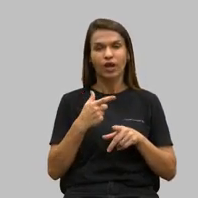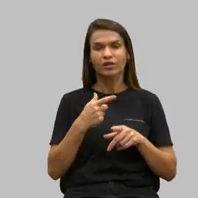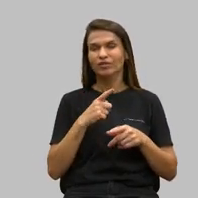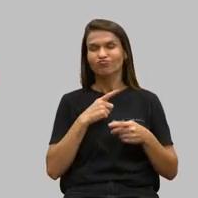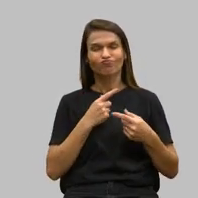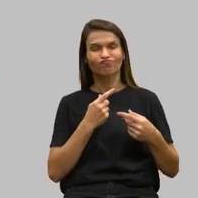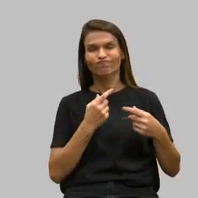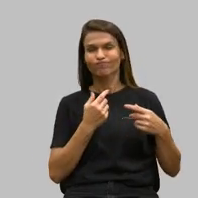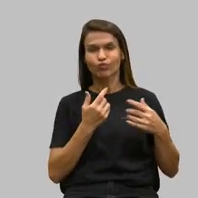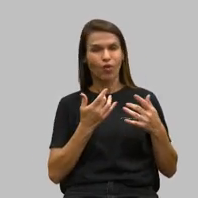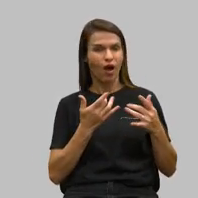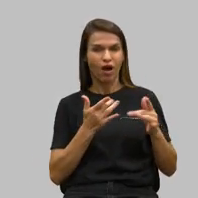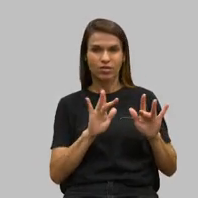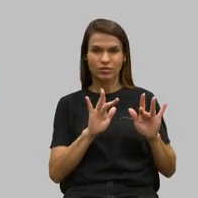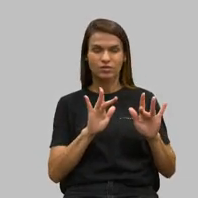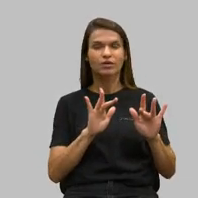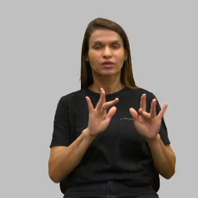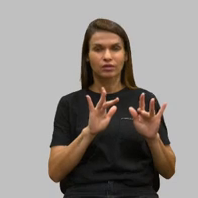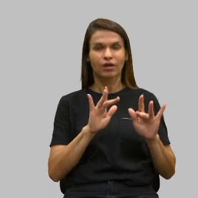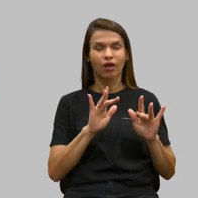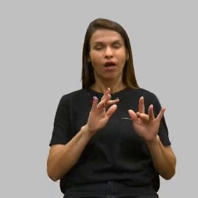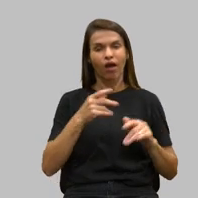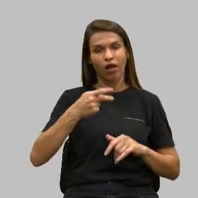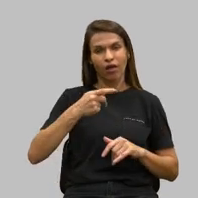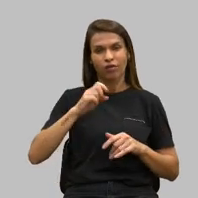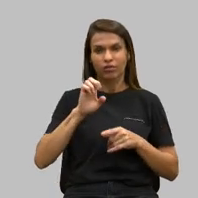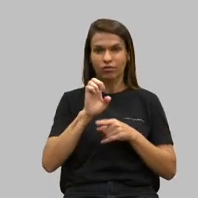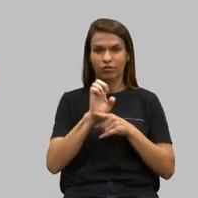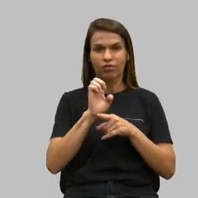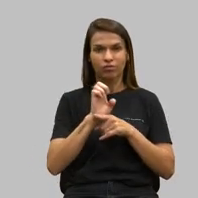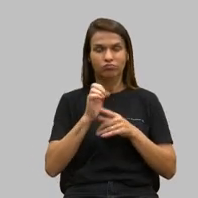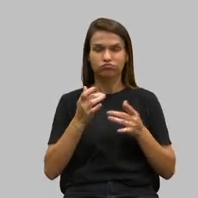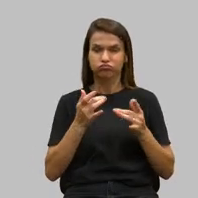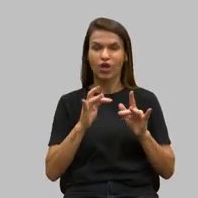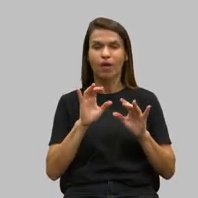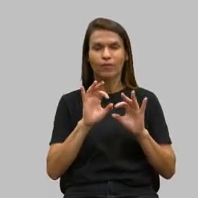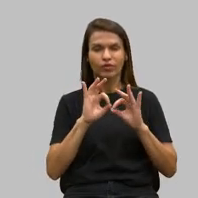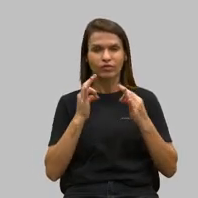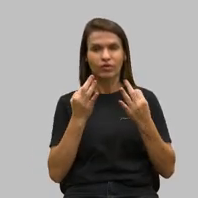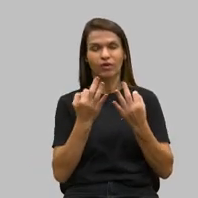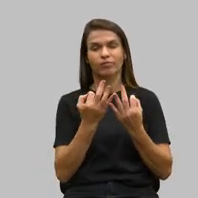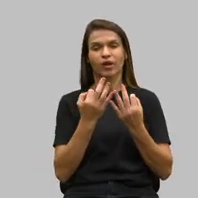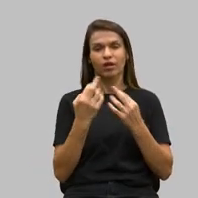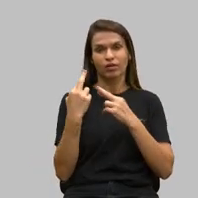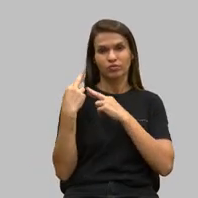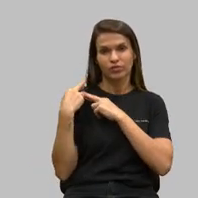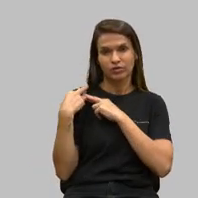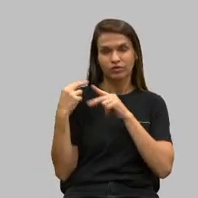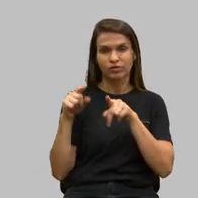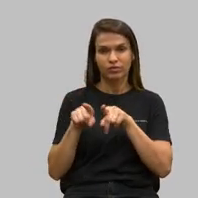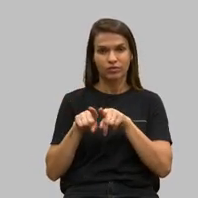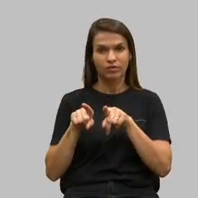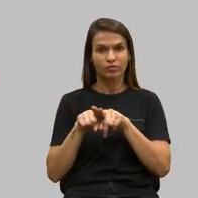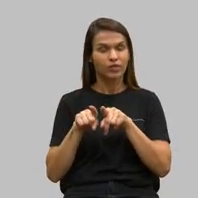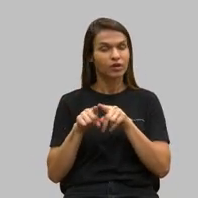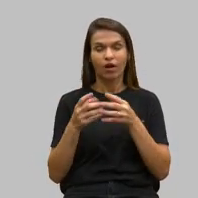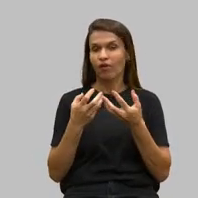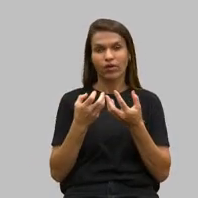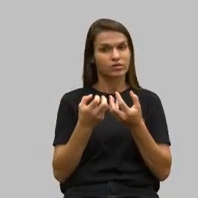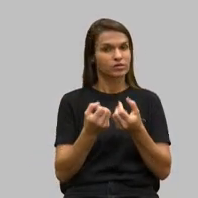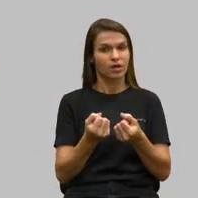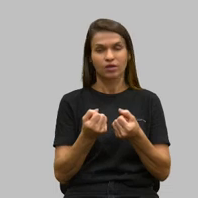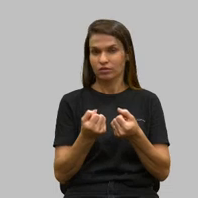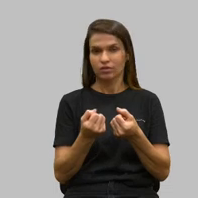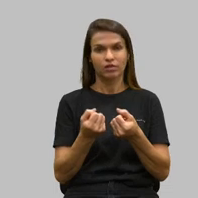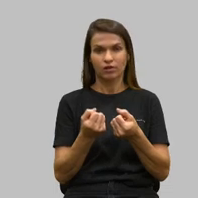muito alta no nosso estado, taxa de recusa é contra a família ou o responsável. Não aceita o